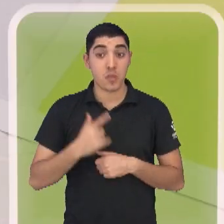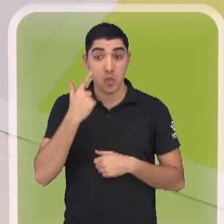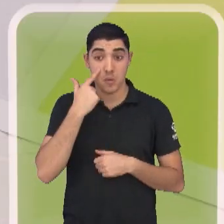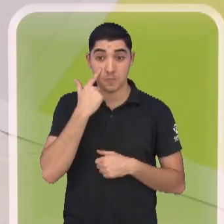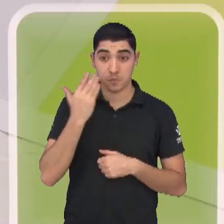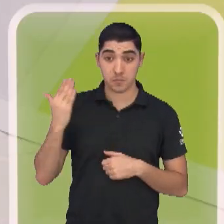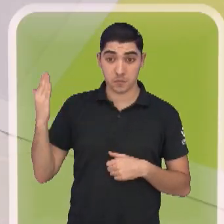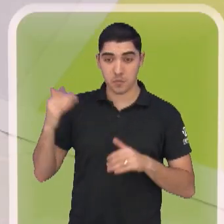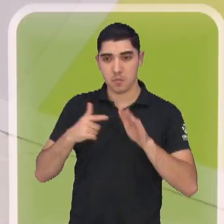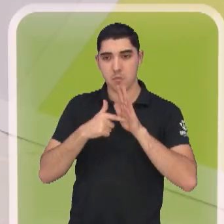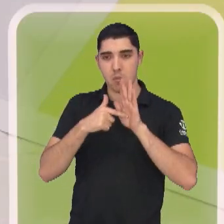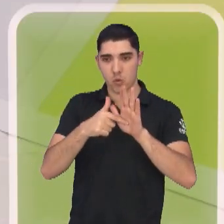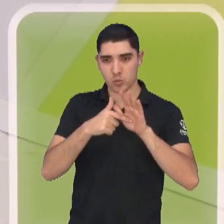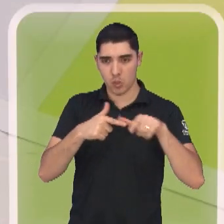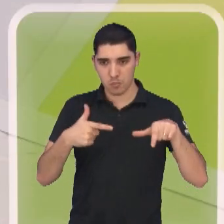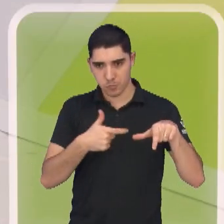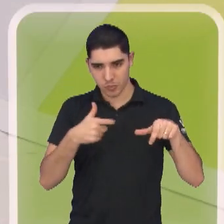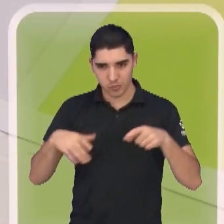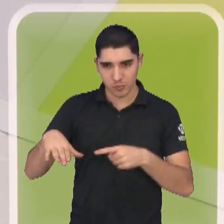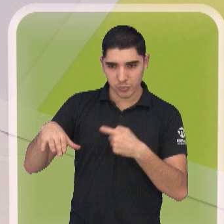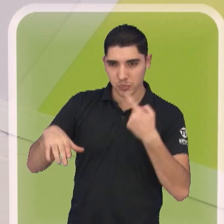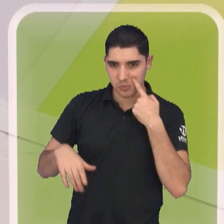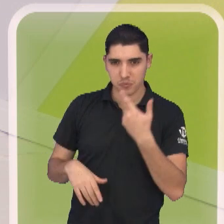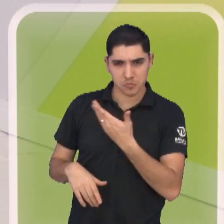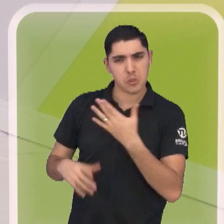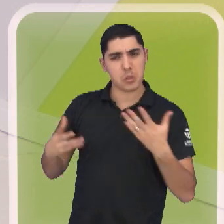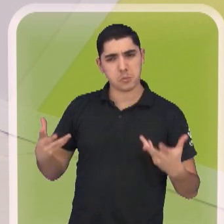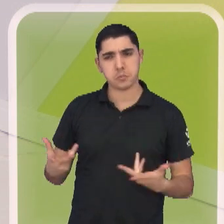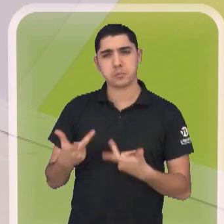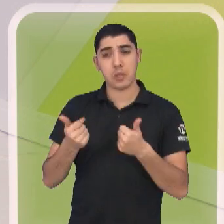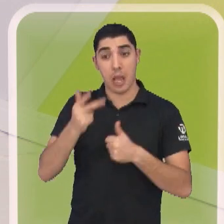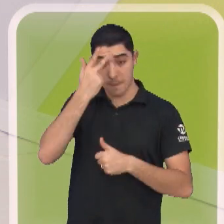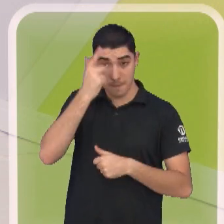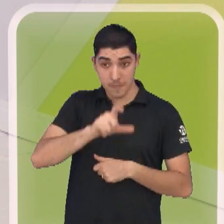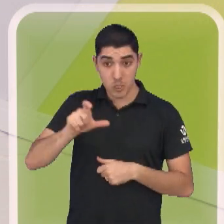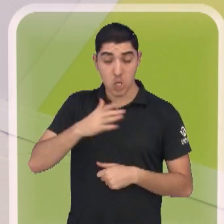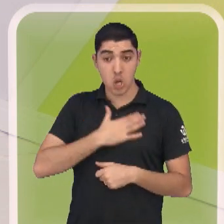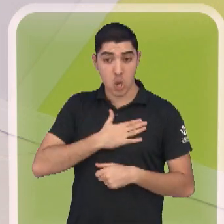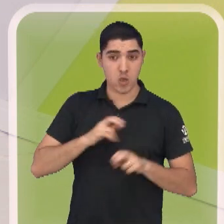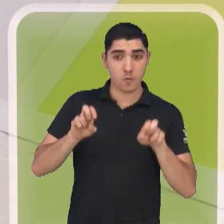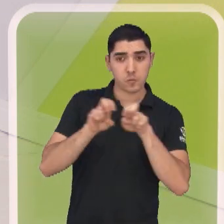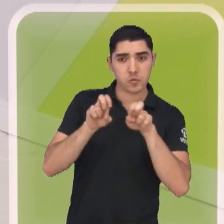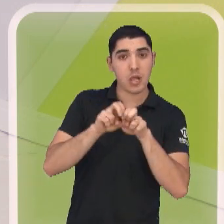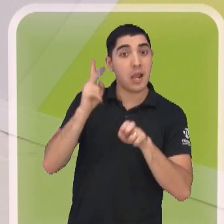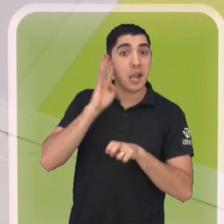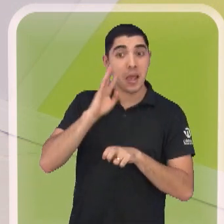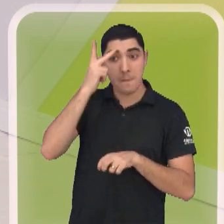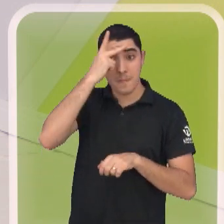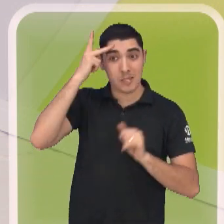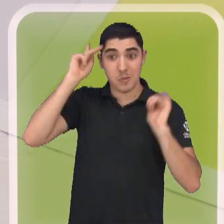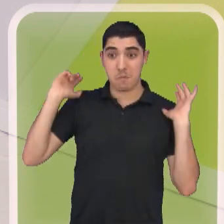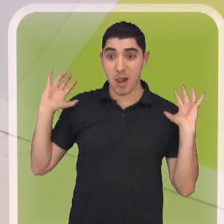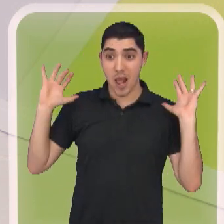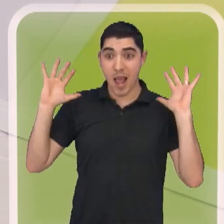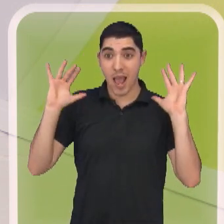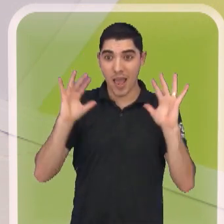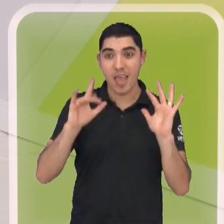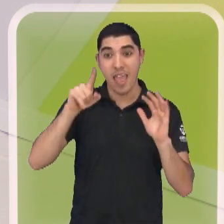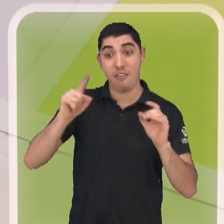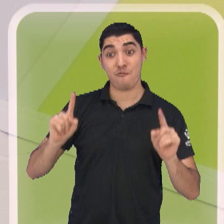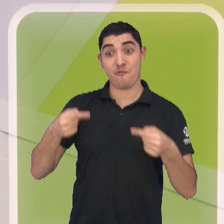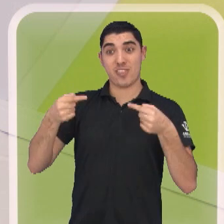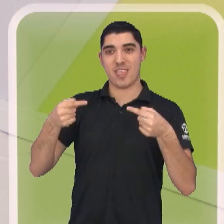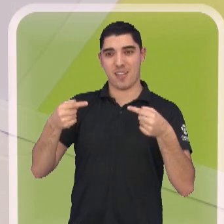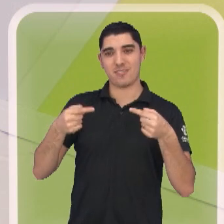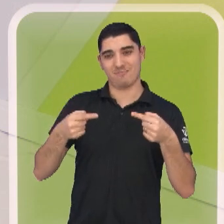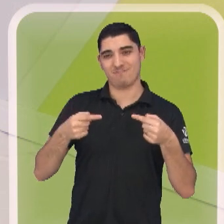gols aí de novo da partida enquanto a gente fala sobre o assunto Mas belo jogo né quem gosta de futsal a gente é legal ver o ginásio lotado né a gente sabe que é Afinal obviamente chama mais atenção